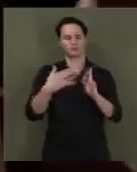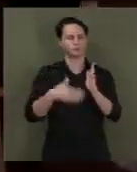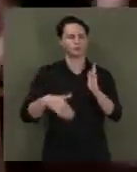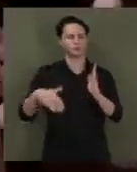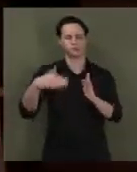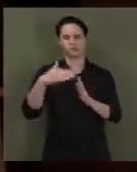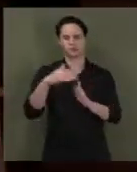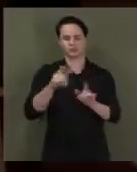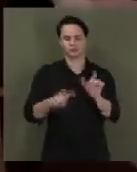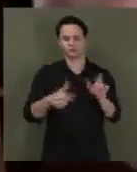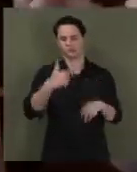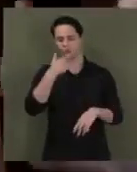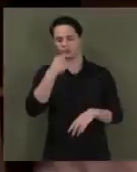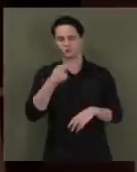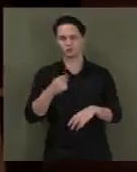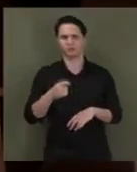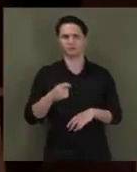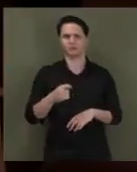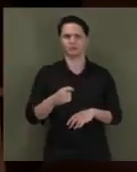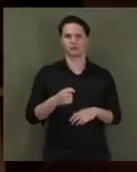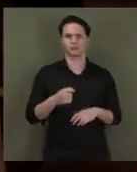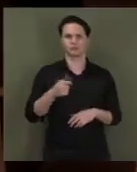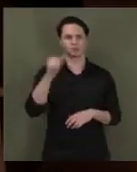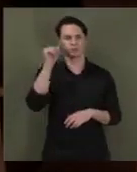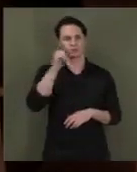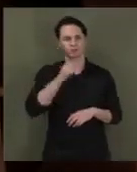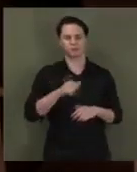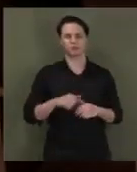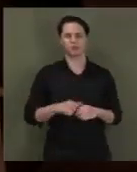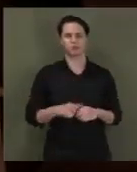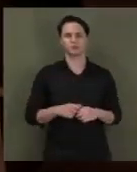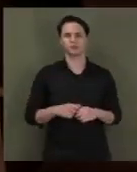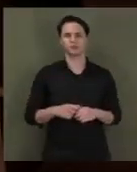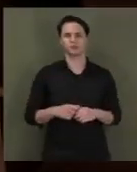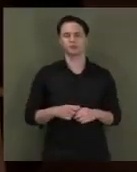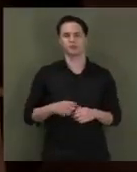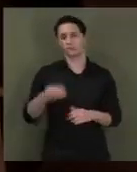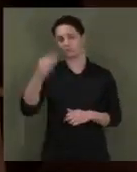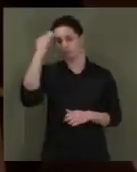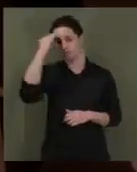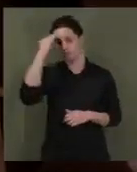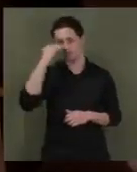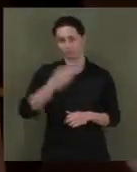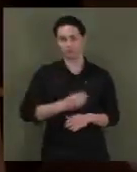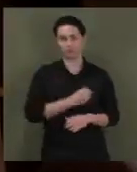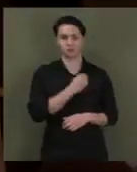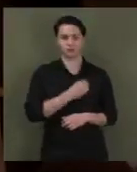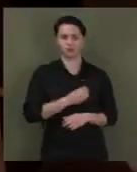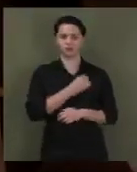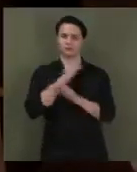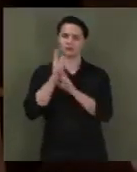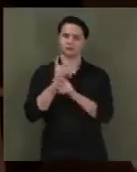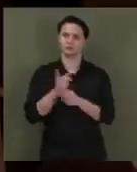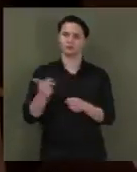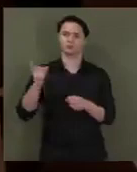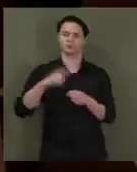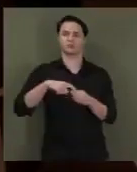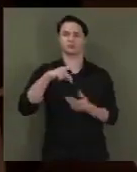todos, mulheres. Enfim, a memória viva restabelece a verdade e a